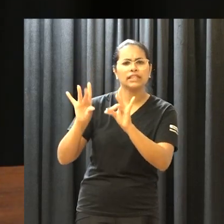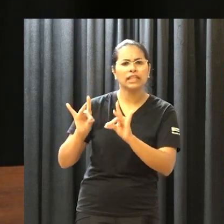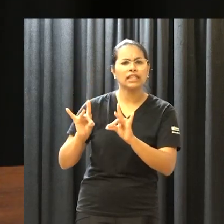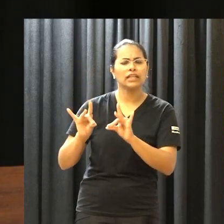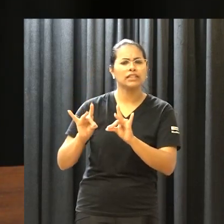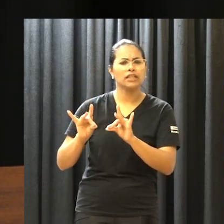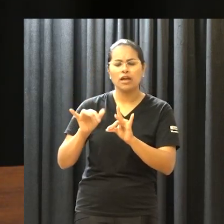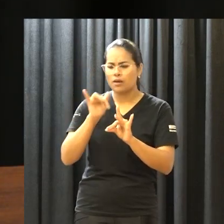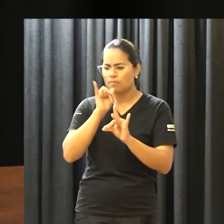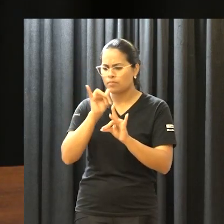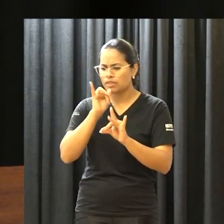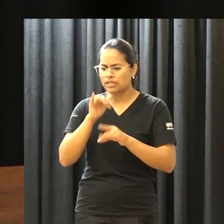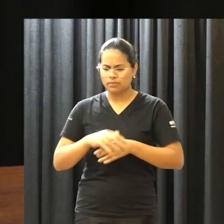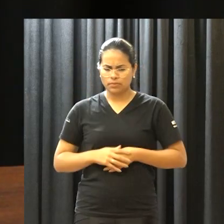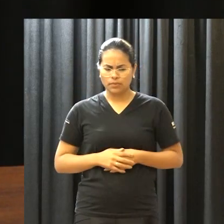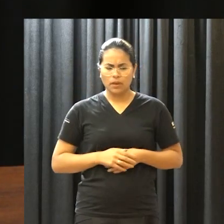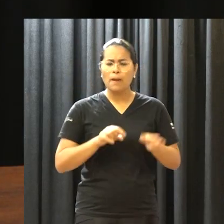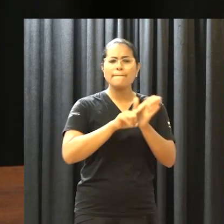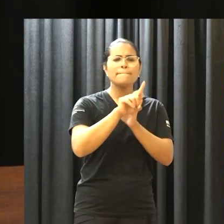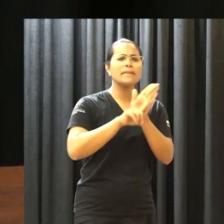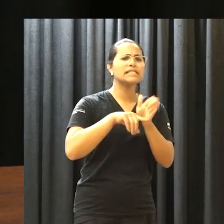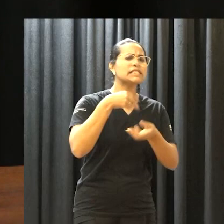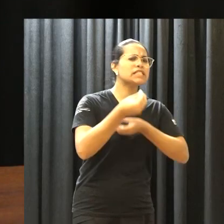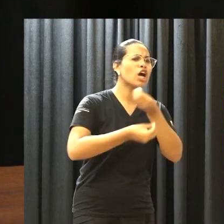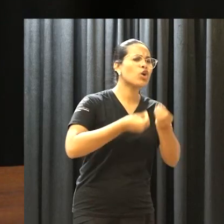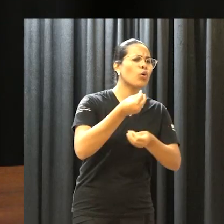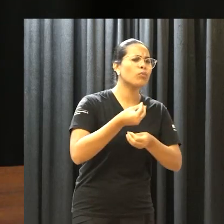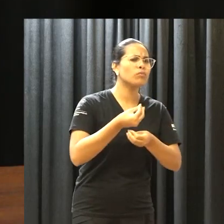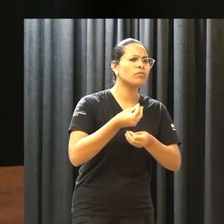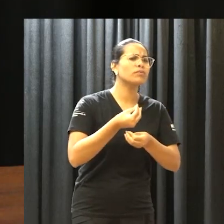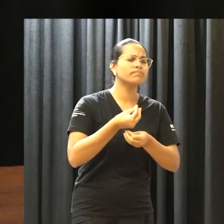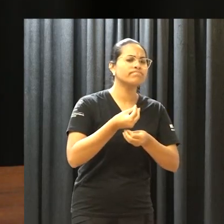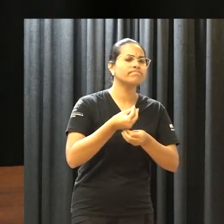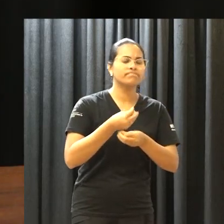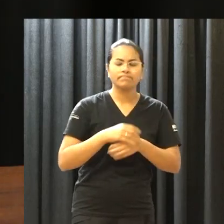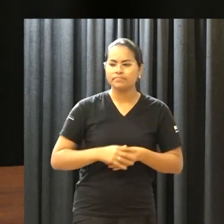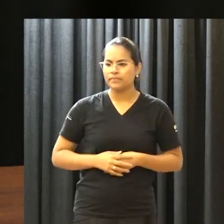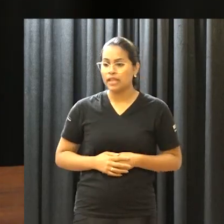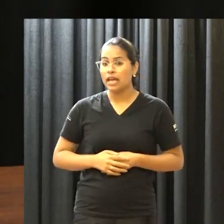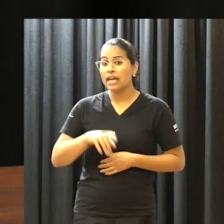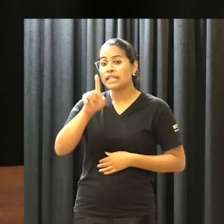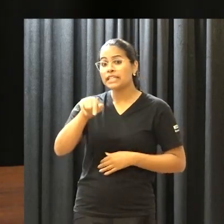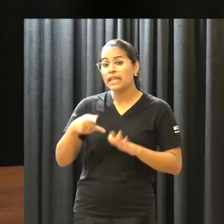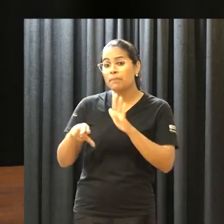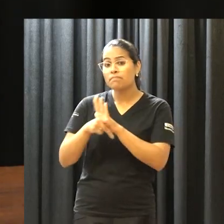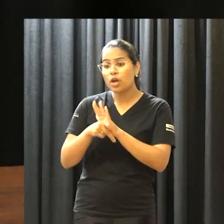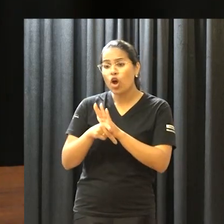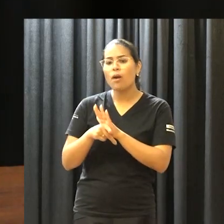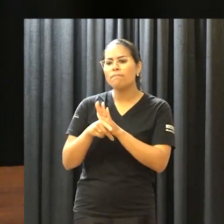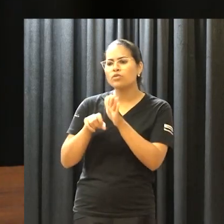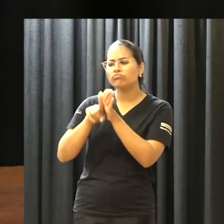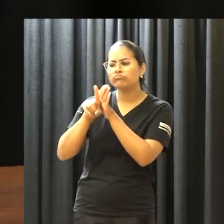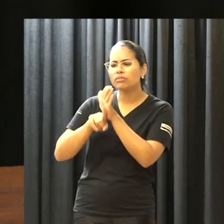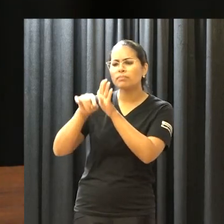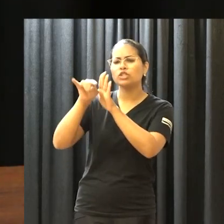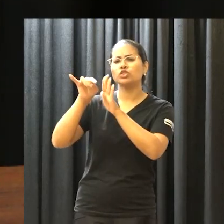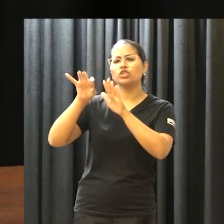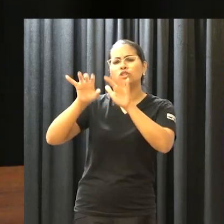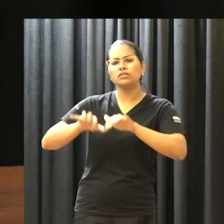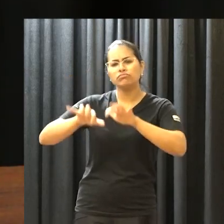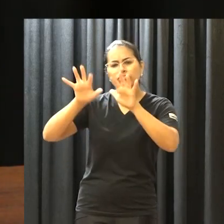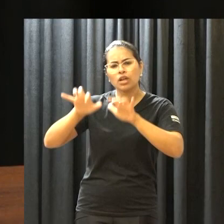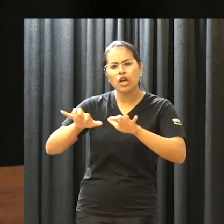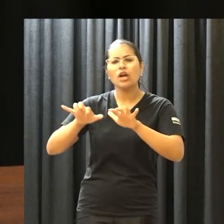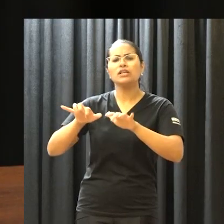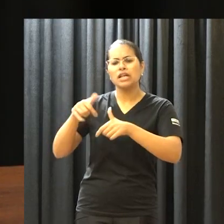dos fios que eu queria colocar aqui para a gente discutir. Esse trabalho foi todo feito em parceria, num processo de coautoria muito intenso.